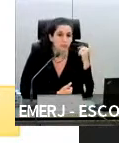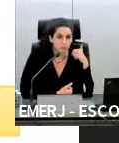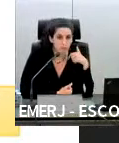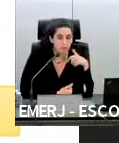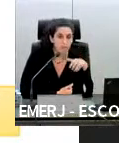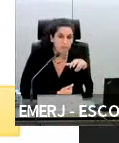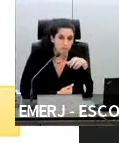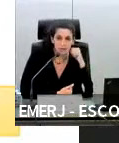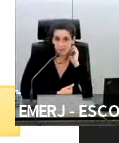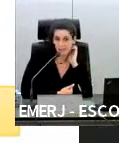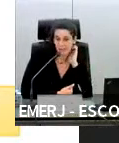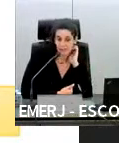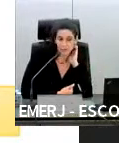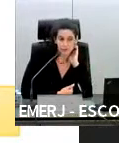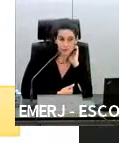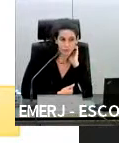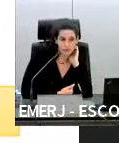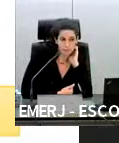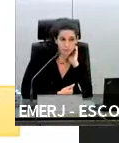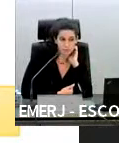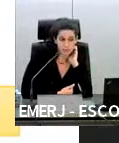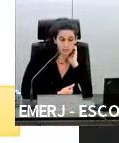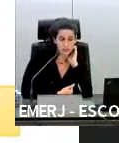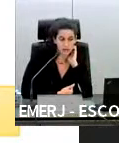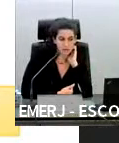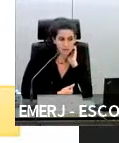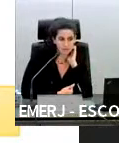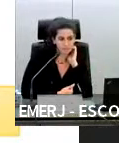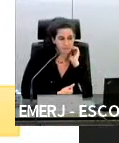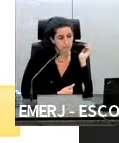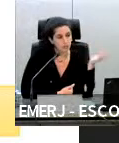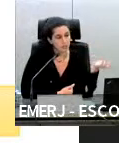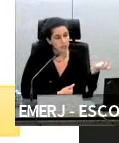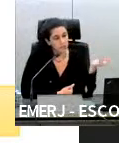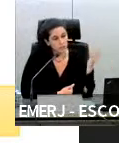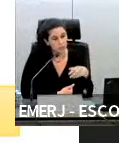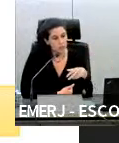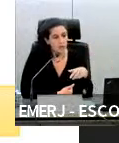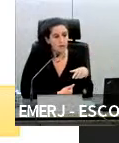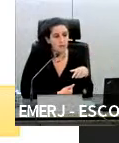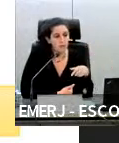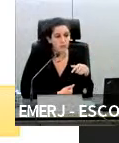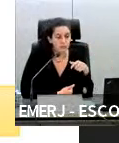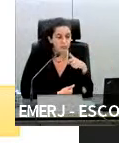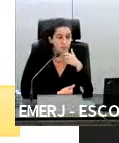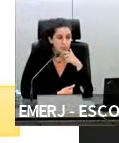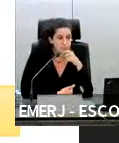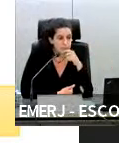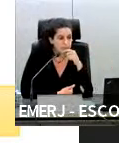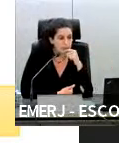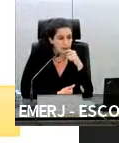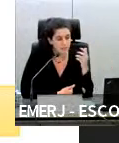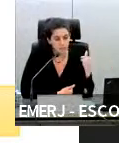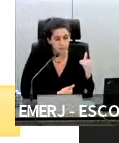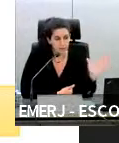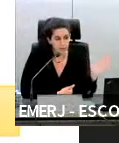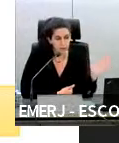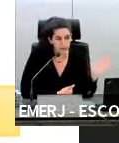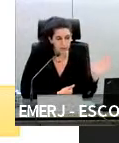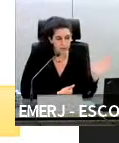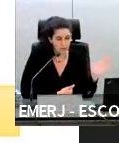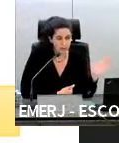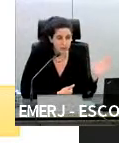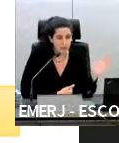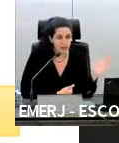informação, foram impactadas de maneira mais grave. Do outro lado, o sistema de justiça. A princípio, essa